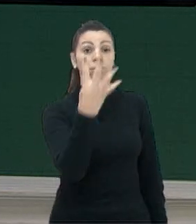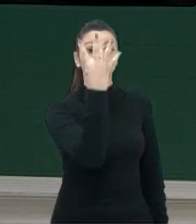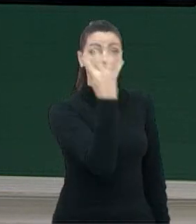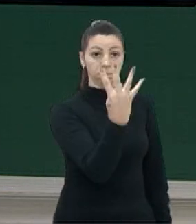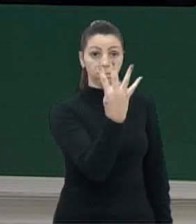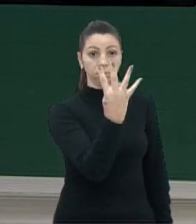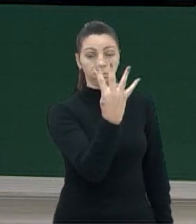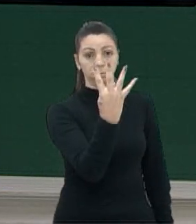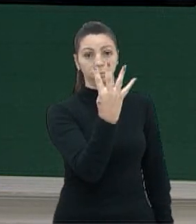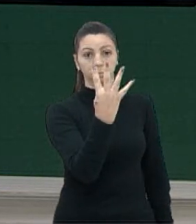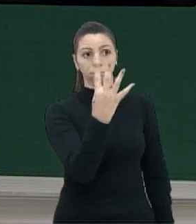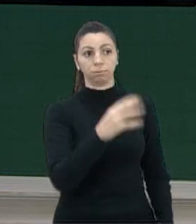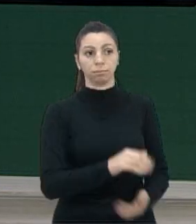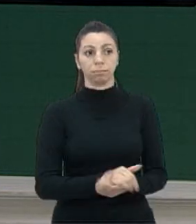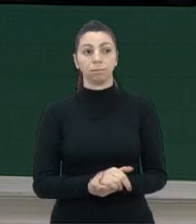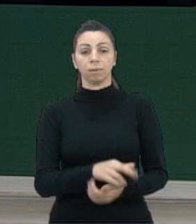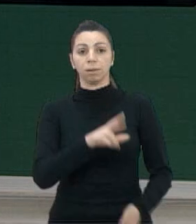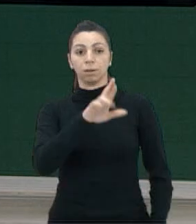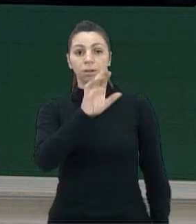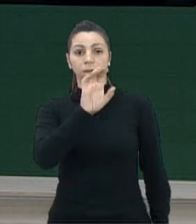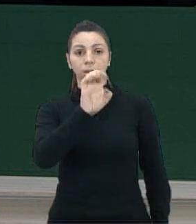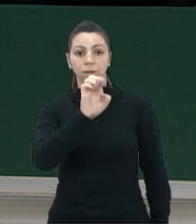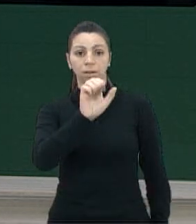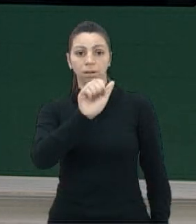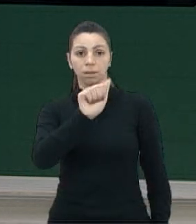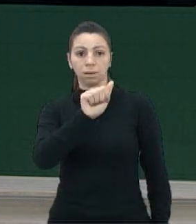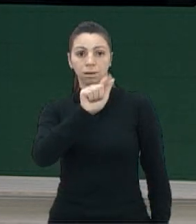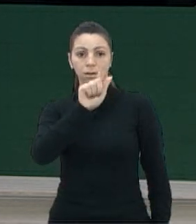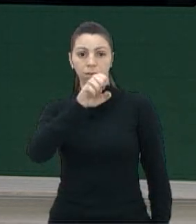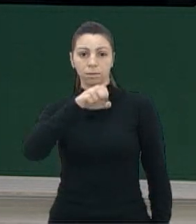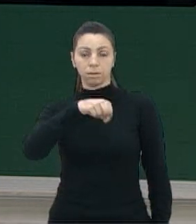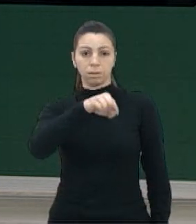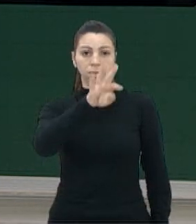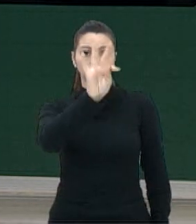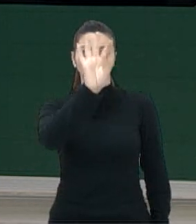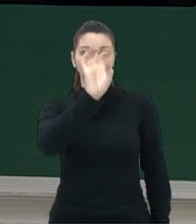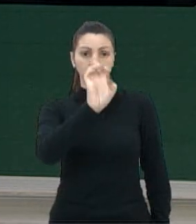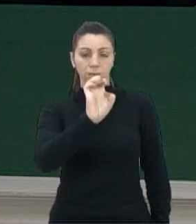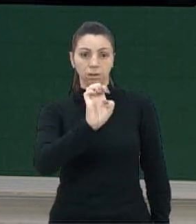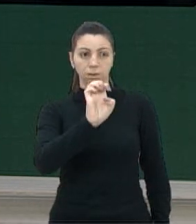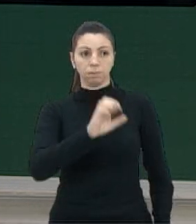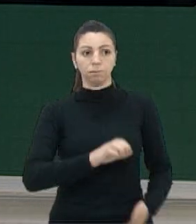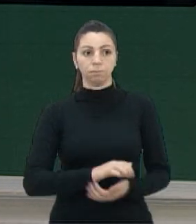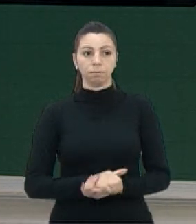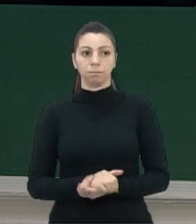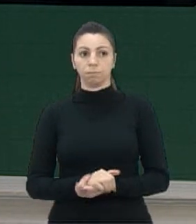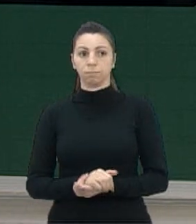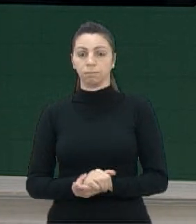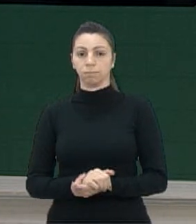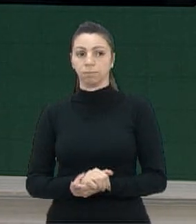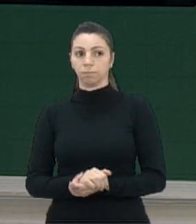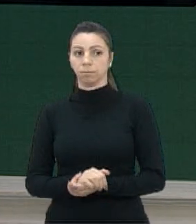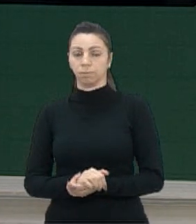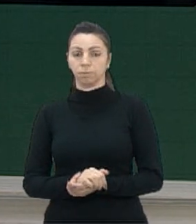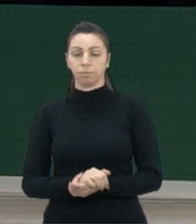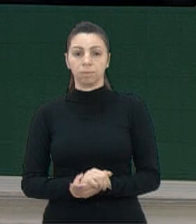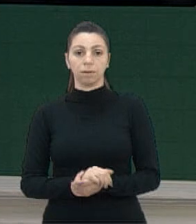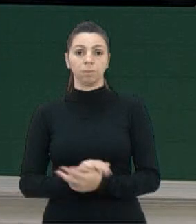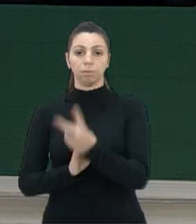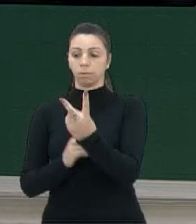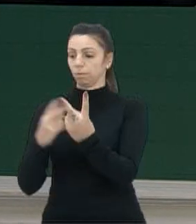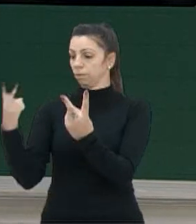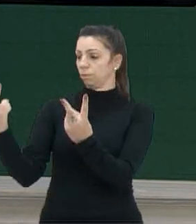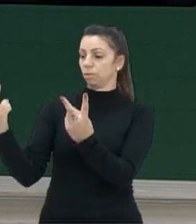que é o lado dos reagentes. Do outro lado, eu vou ter 1, 2, 3, 4 hidrogênios. Na minha equação, 2 vezes